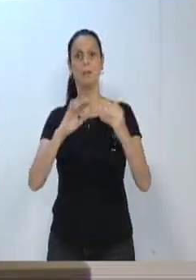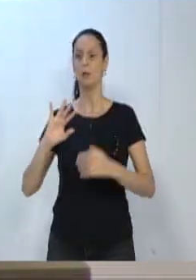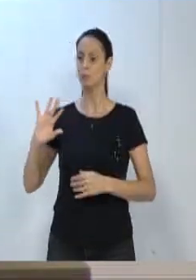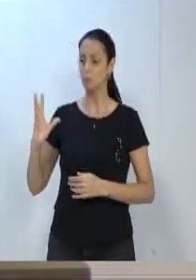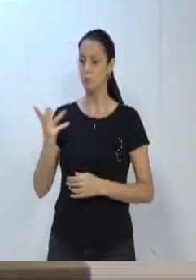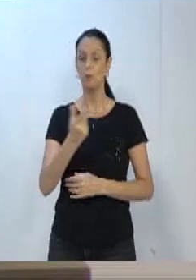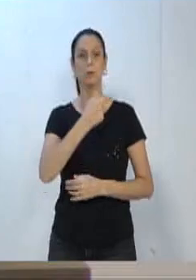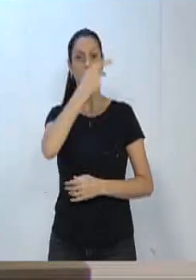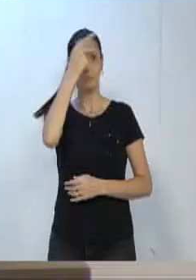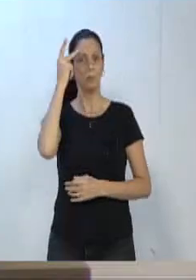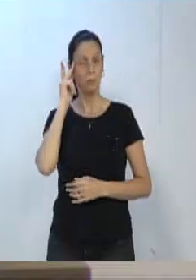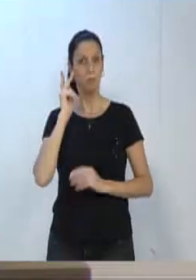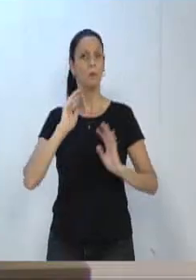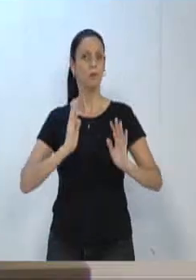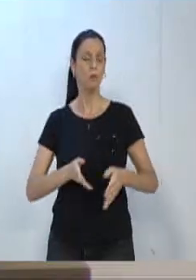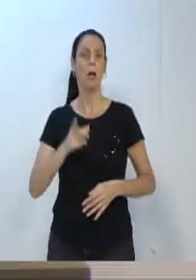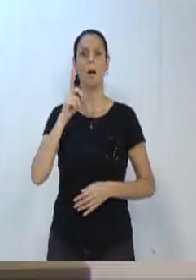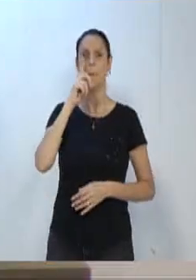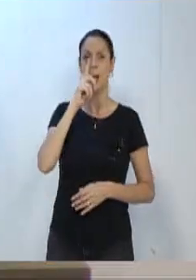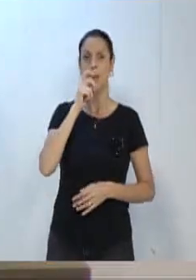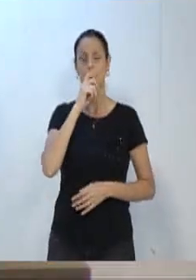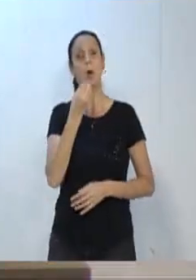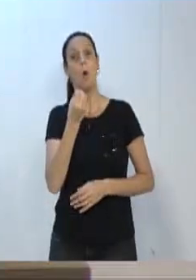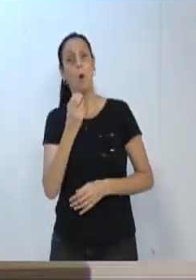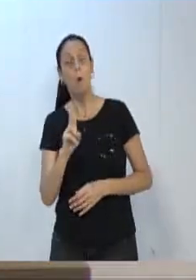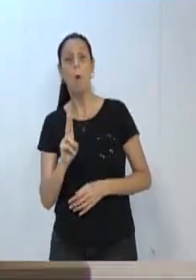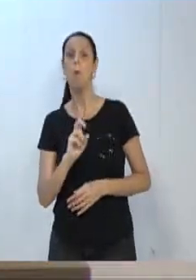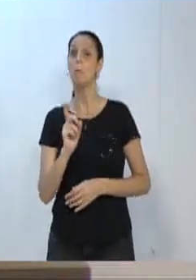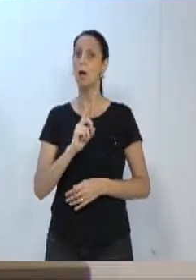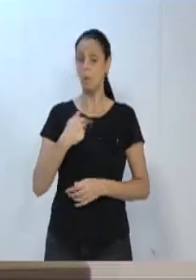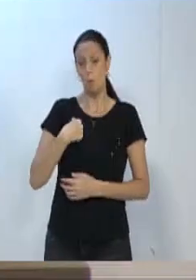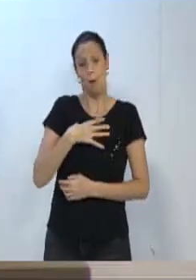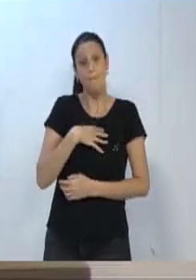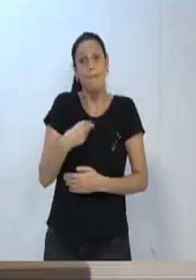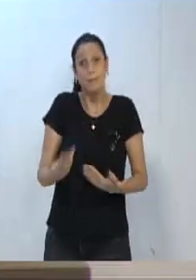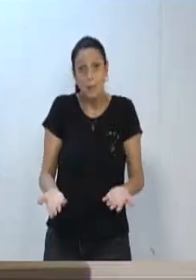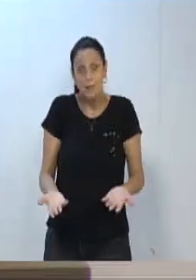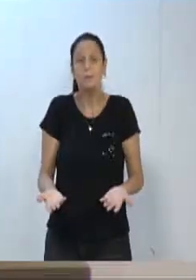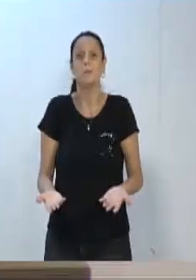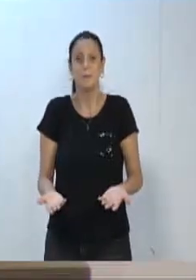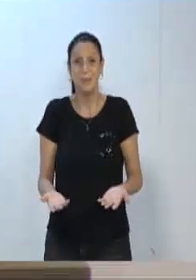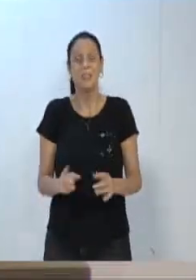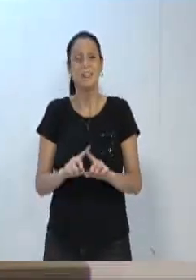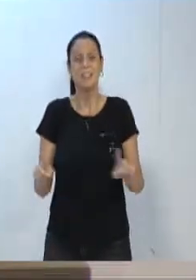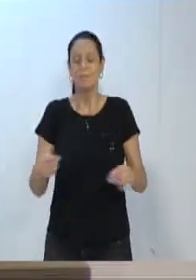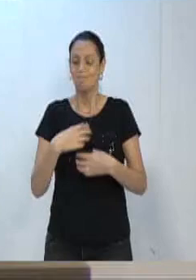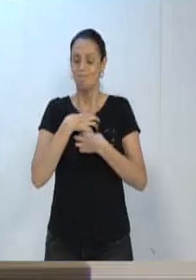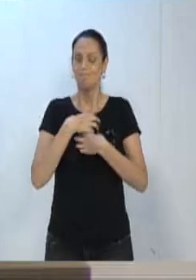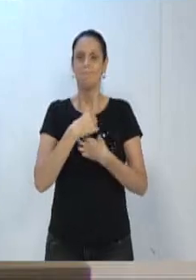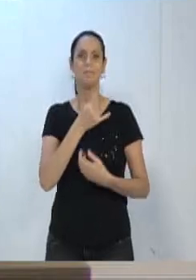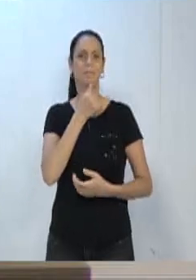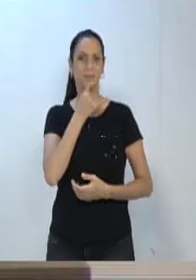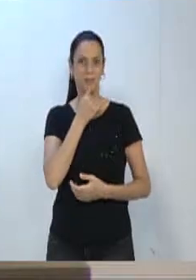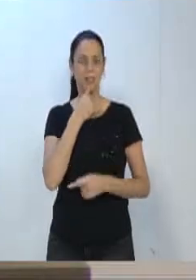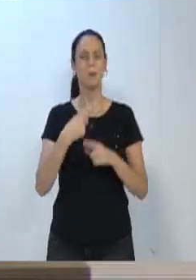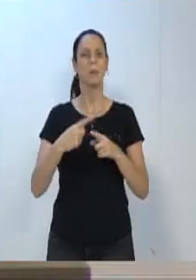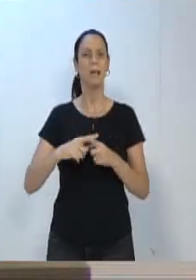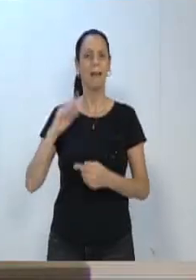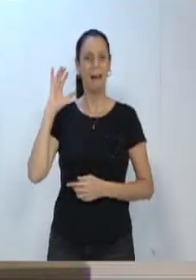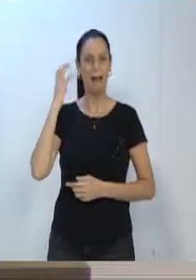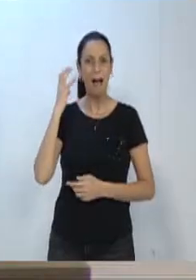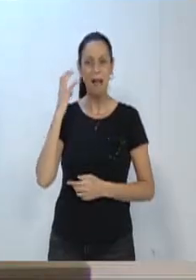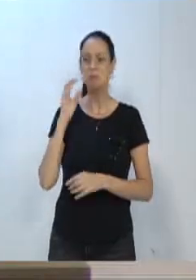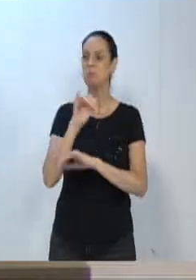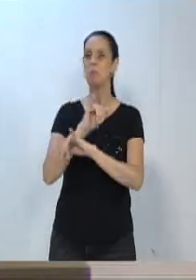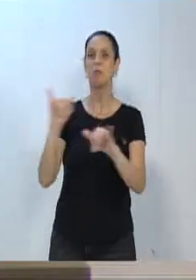se não são pais, são filhos, têm conhecimento e querem o melhor para todos da nossa cidade. E entristece quando deixam de falar e citar o nome